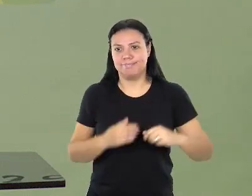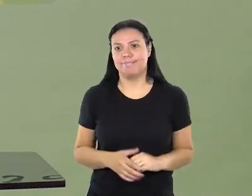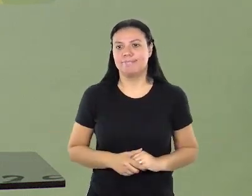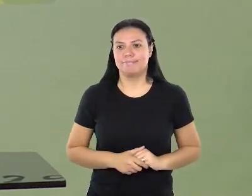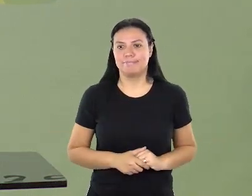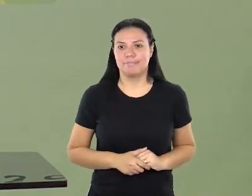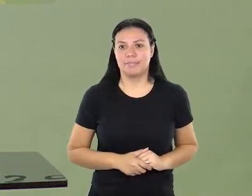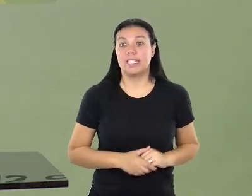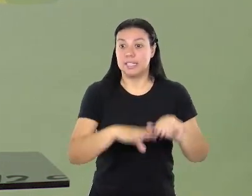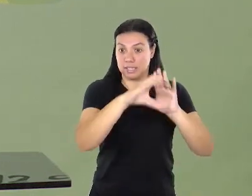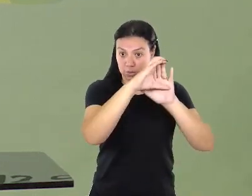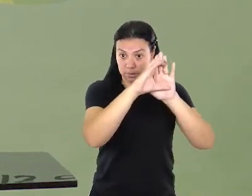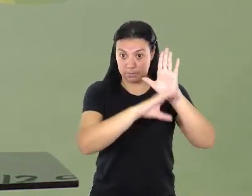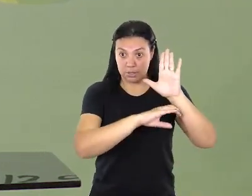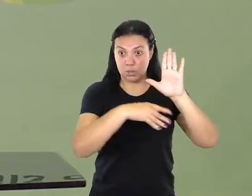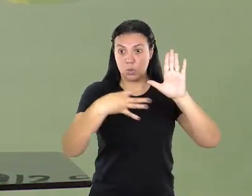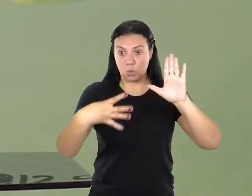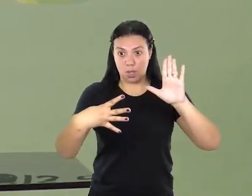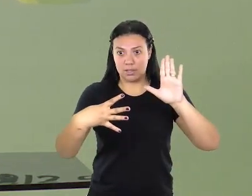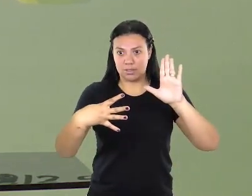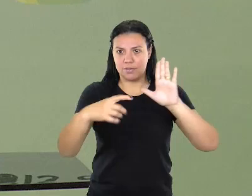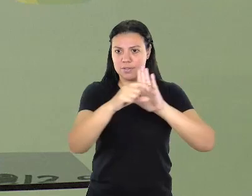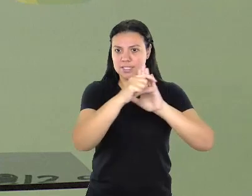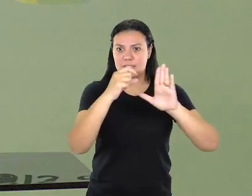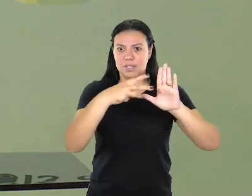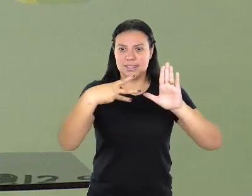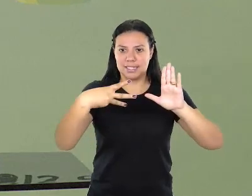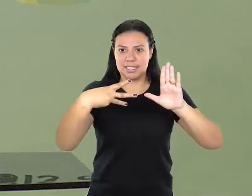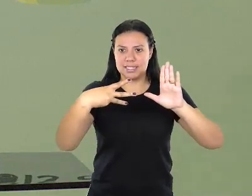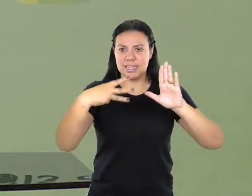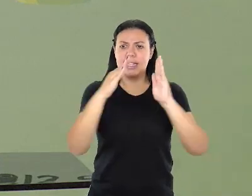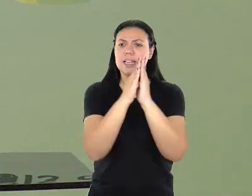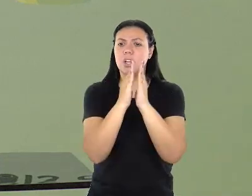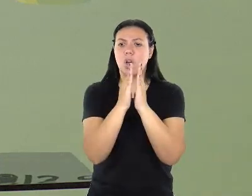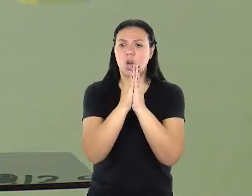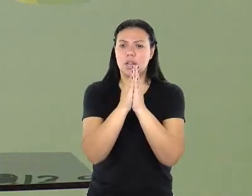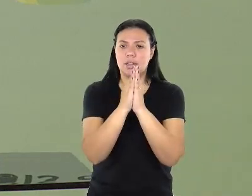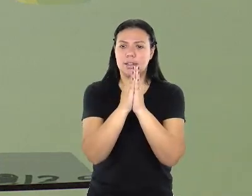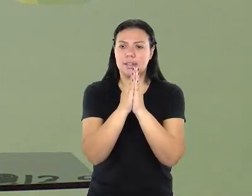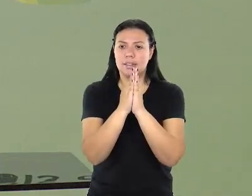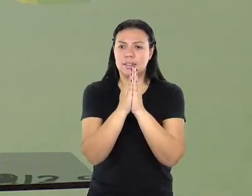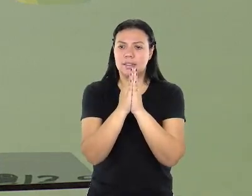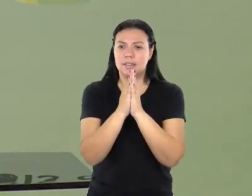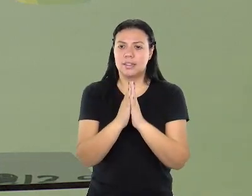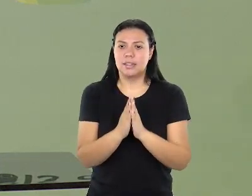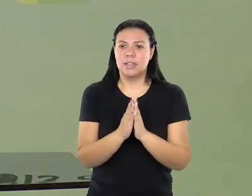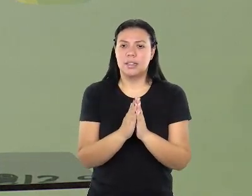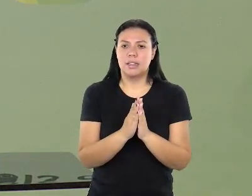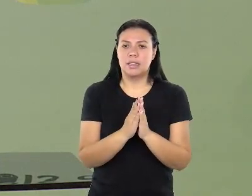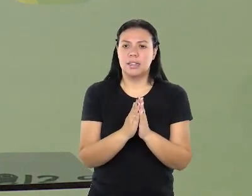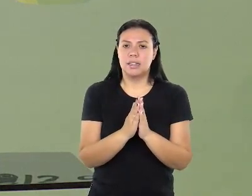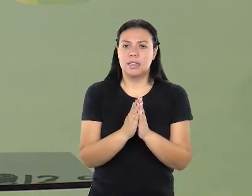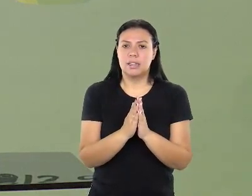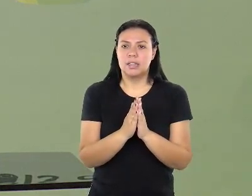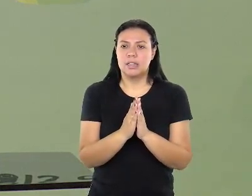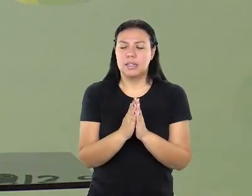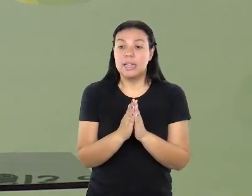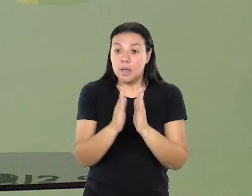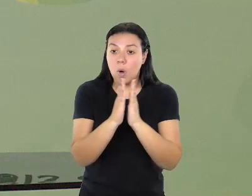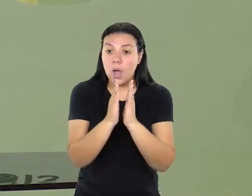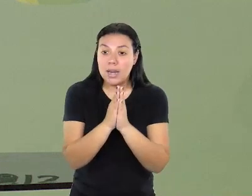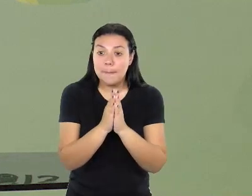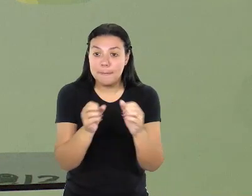versículo 3, ele orou no versículo 3, no versículo 2 ele pede para Deus não matar ele, agora ele pede para Deus o quê? Tirar a vida